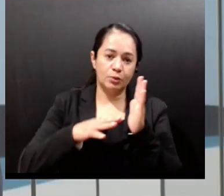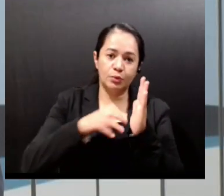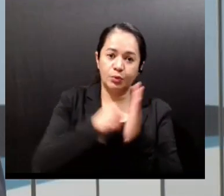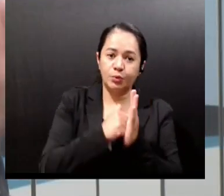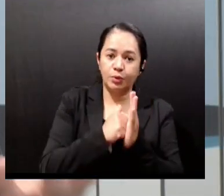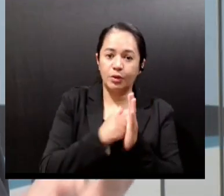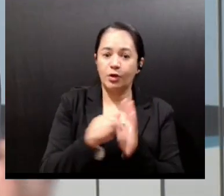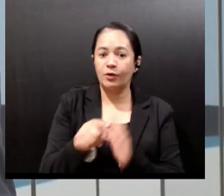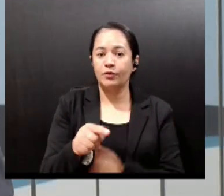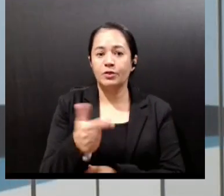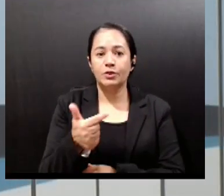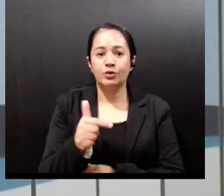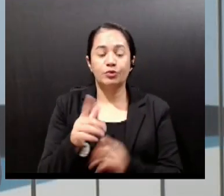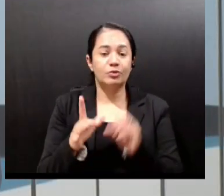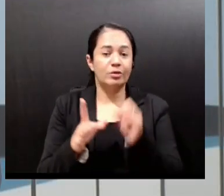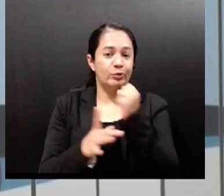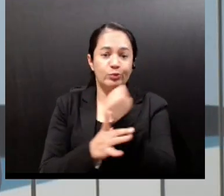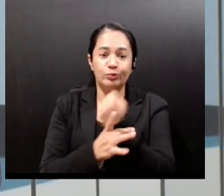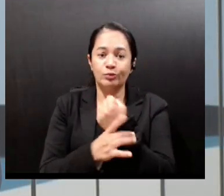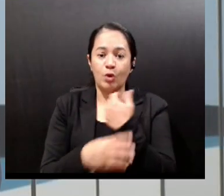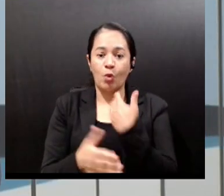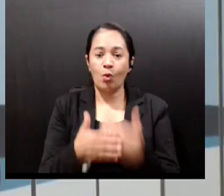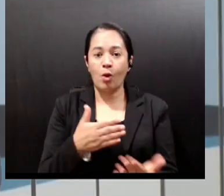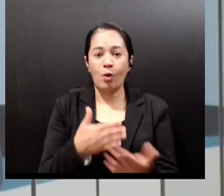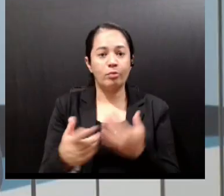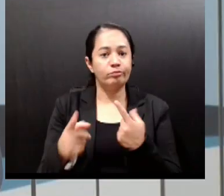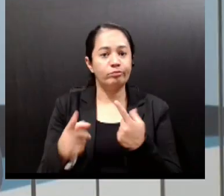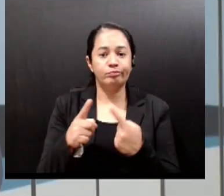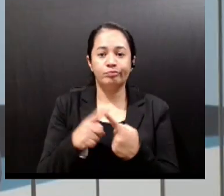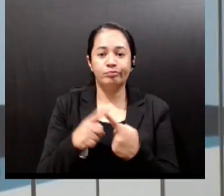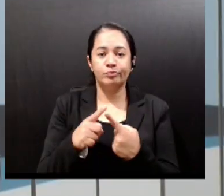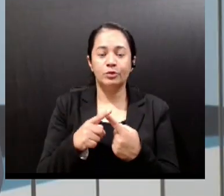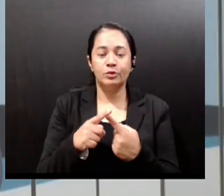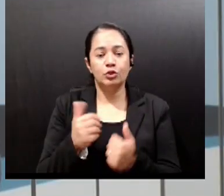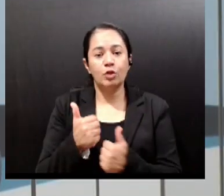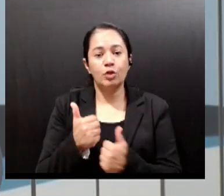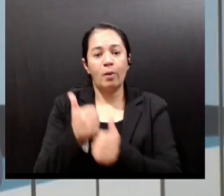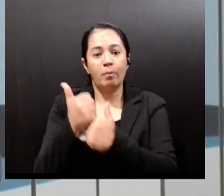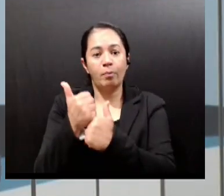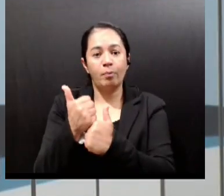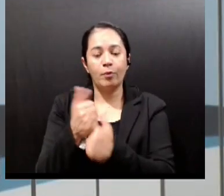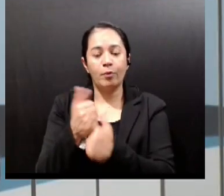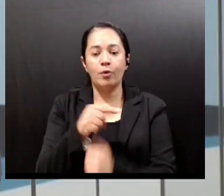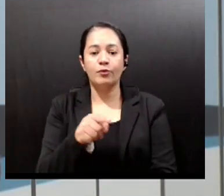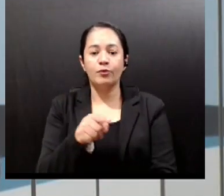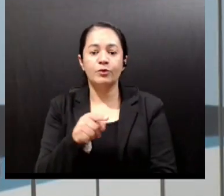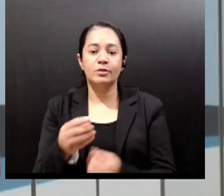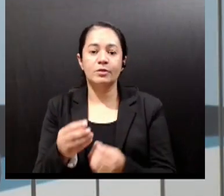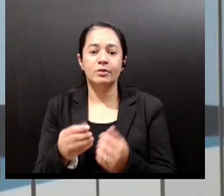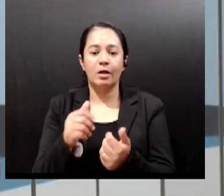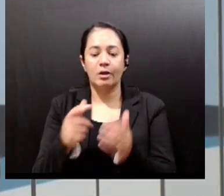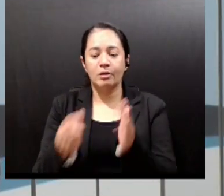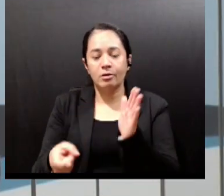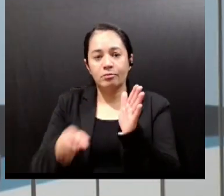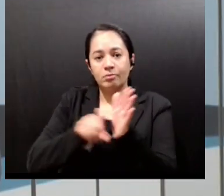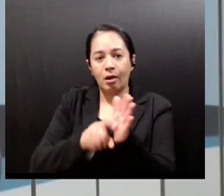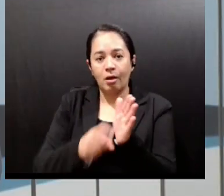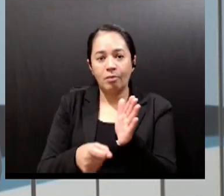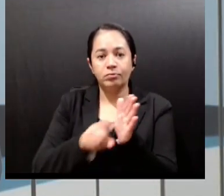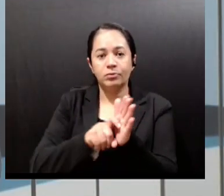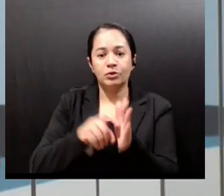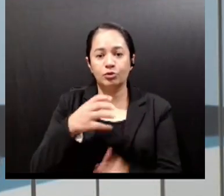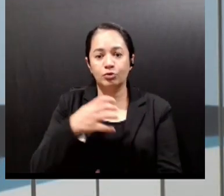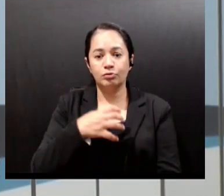na verdade, qualquer tipo de amparo para você se reabilitar de uma possível queda. Por isso